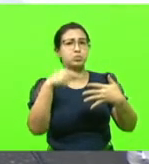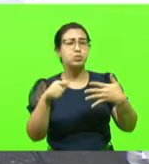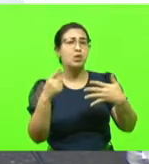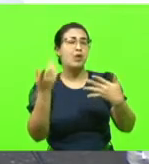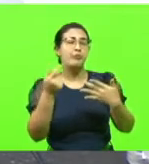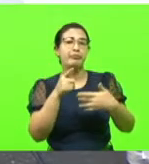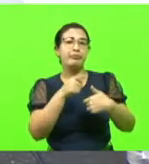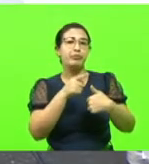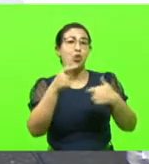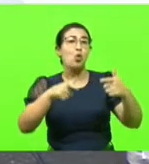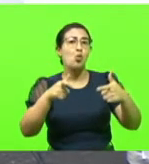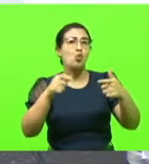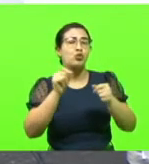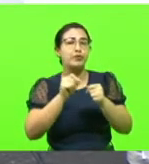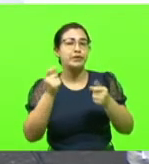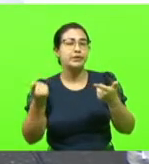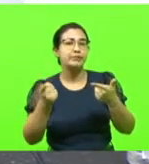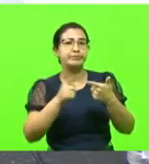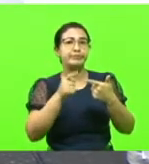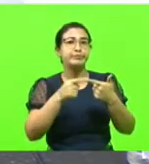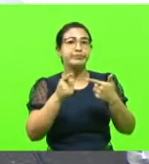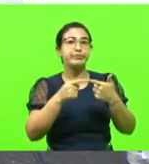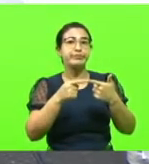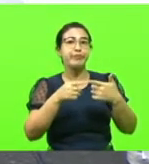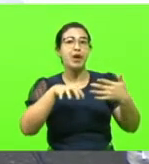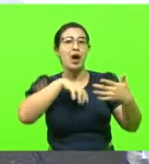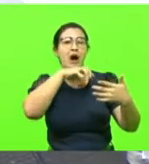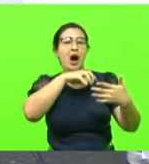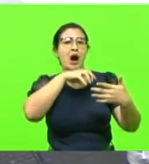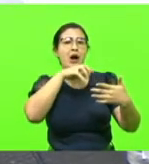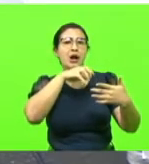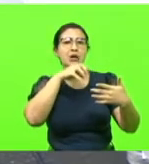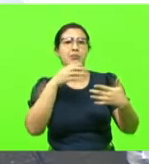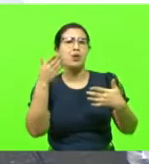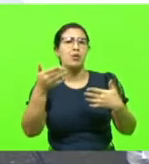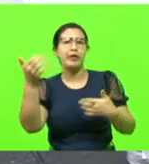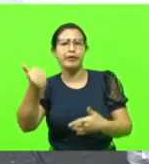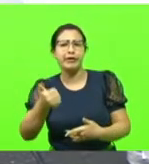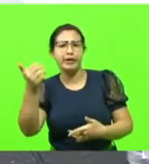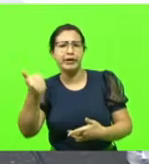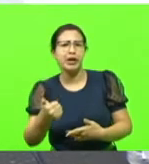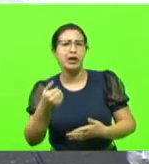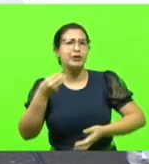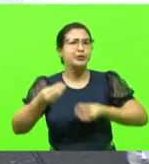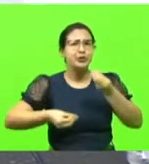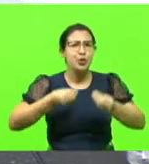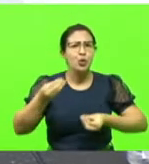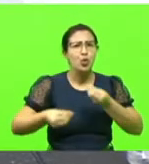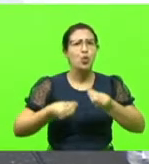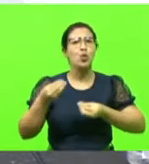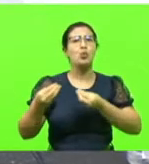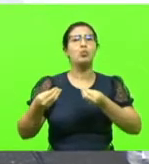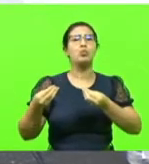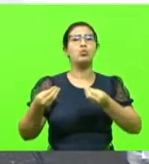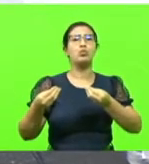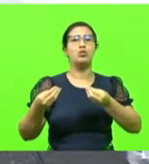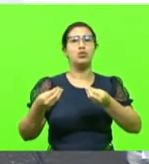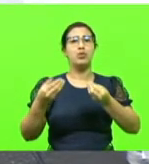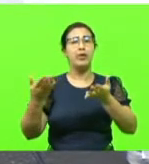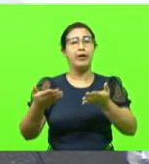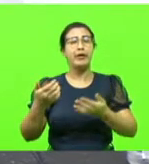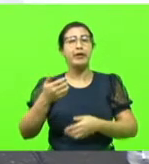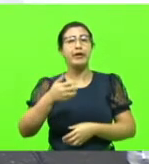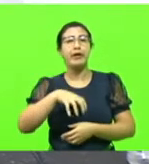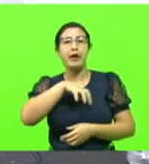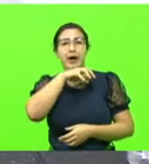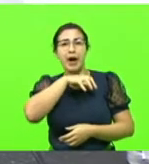Os animais que é utilizado o leite desses animais para fazer esse queijo artesanal, são animais que